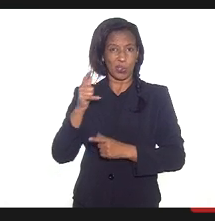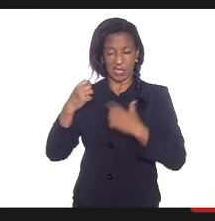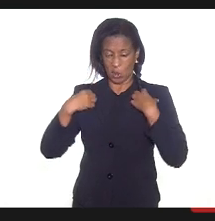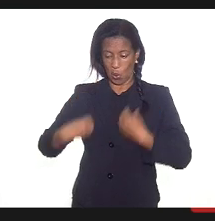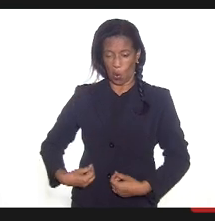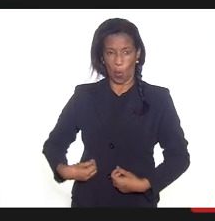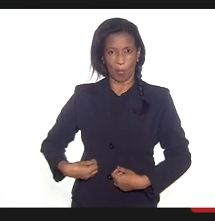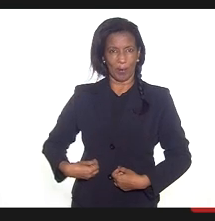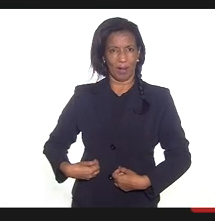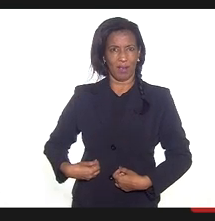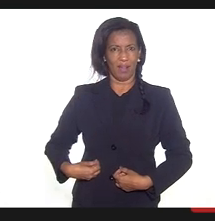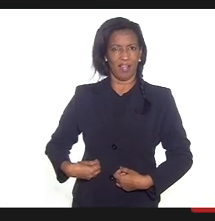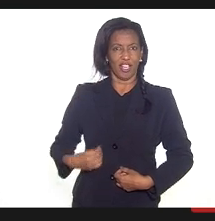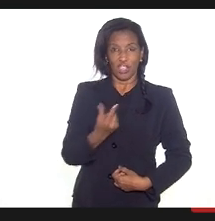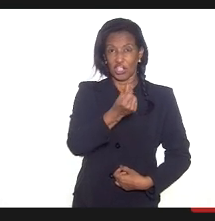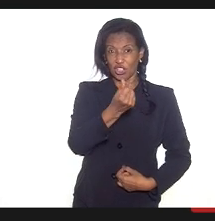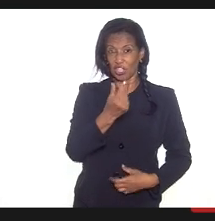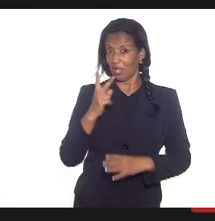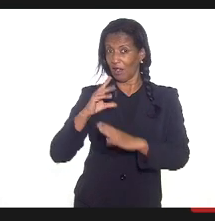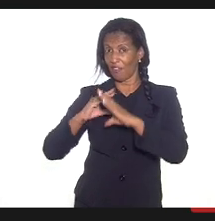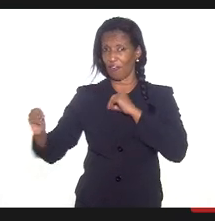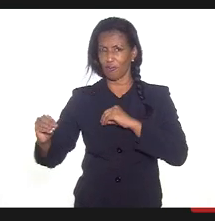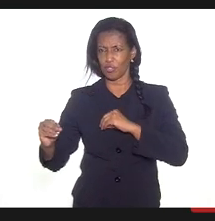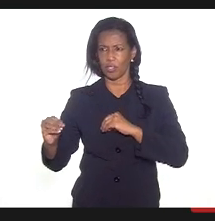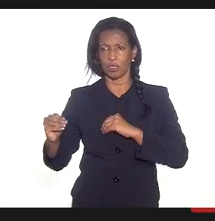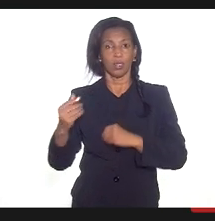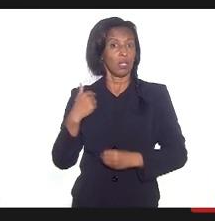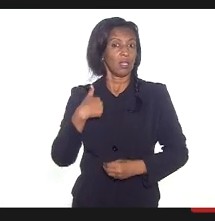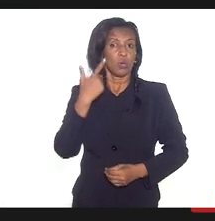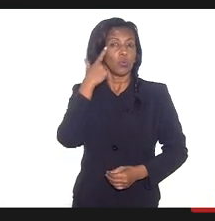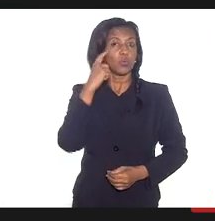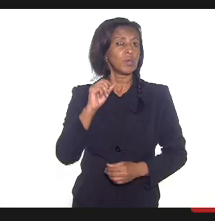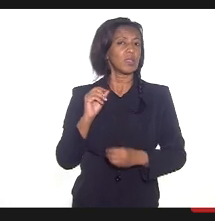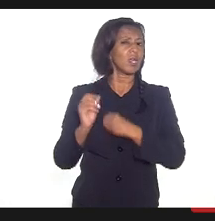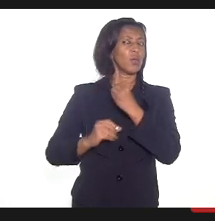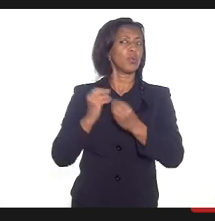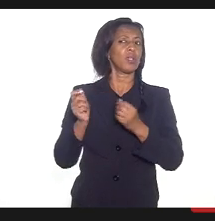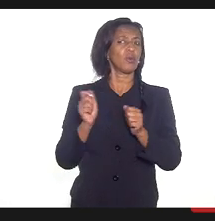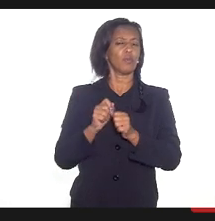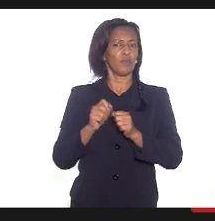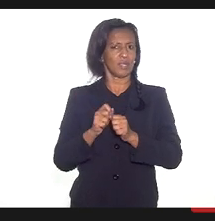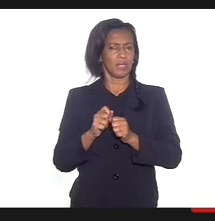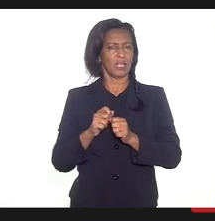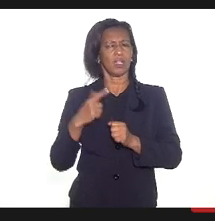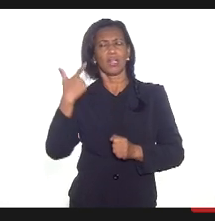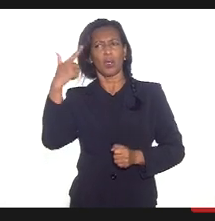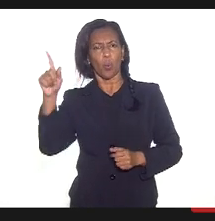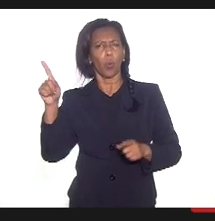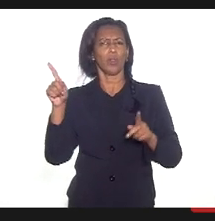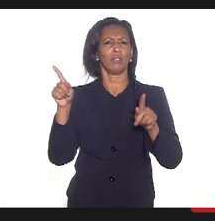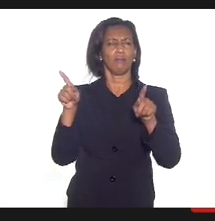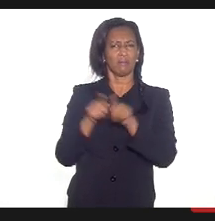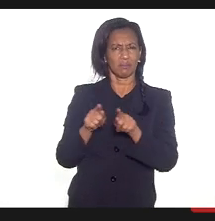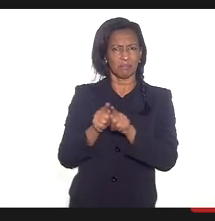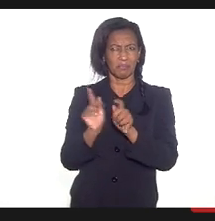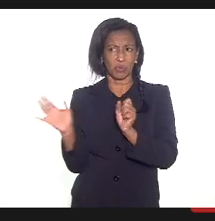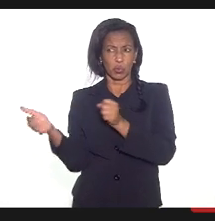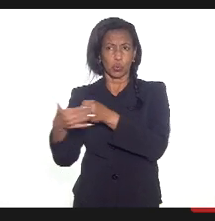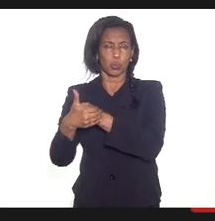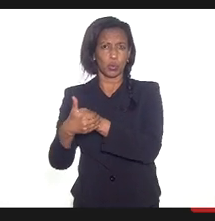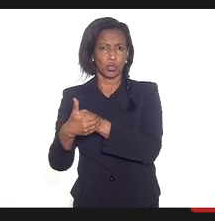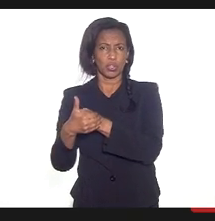vai fugir. E eu não sei o que eu vou fazer com essa mulher, né? Eu estou com uma outra também que está escondida